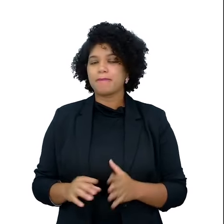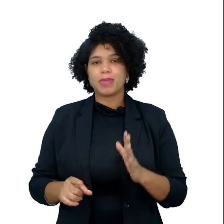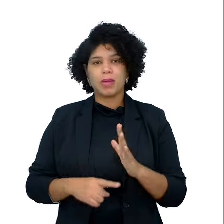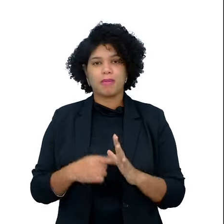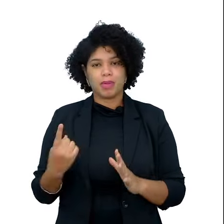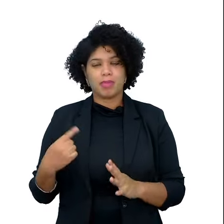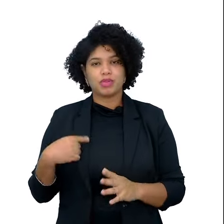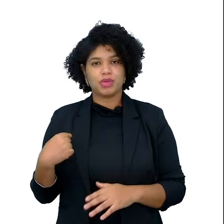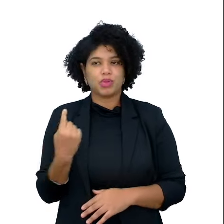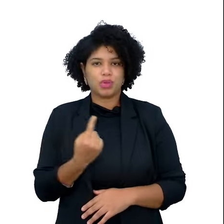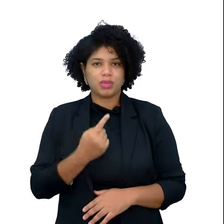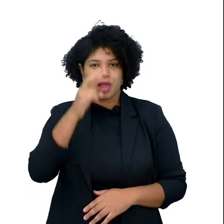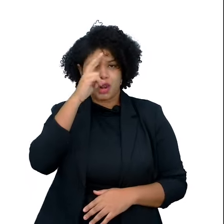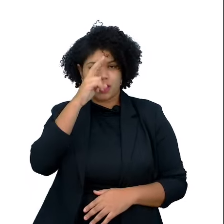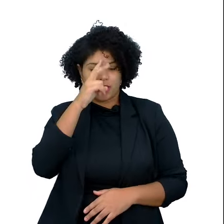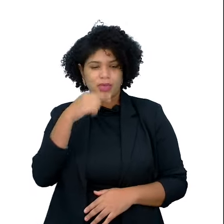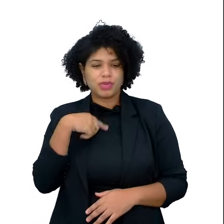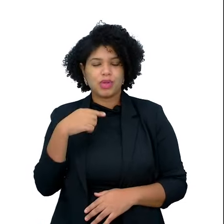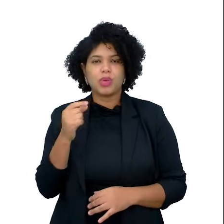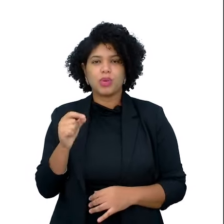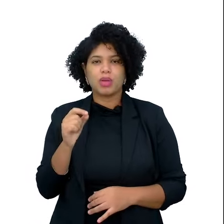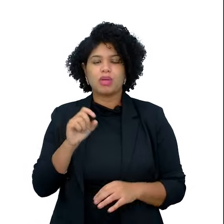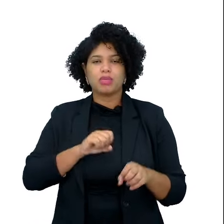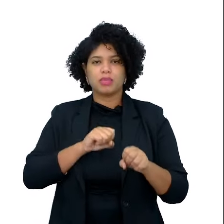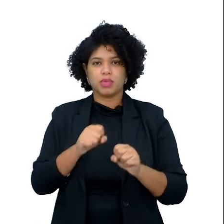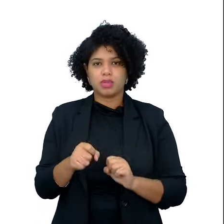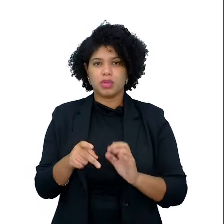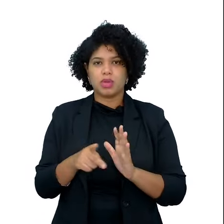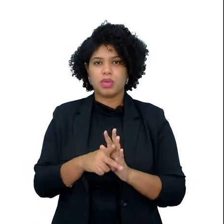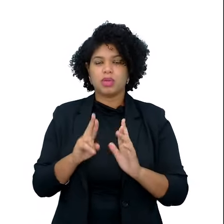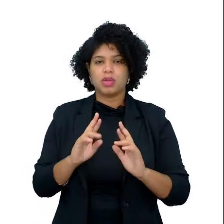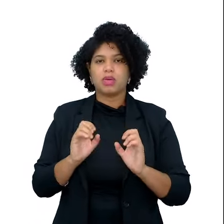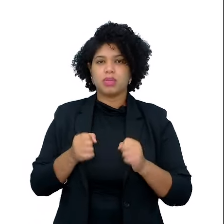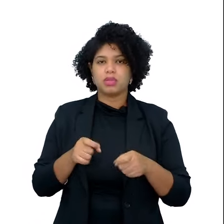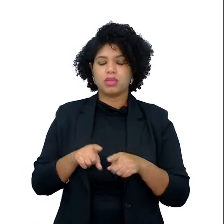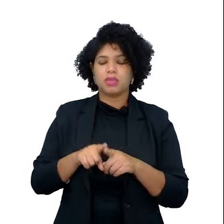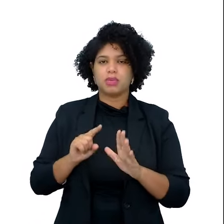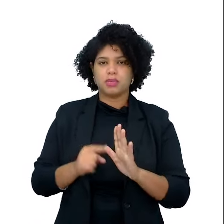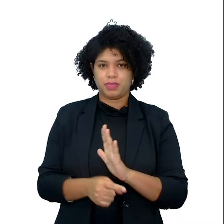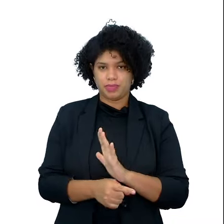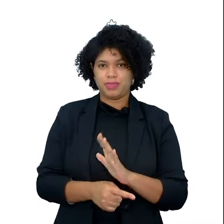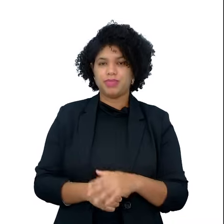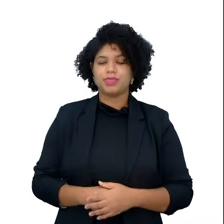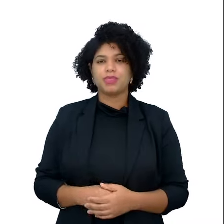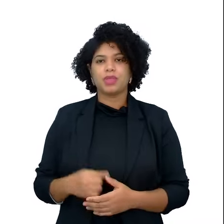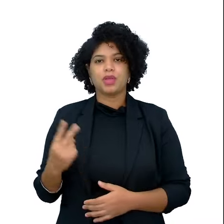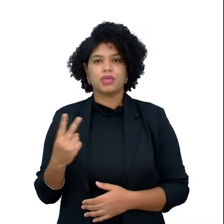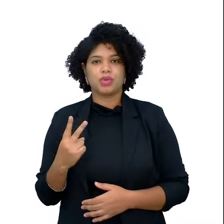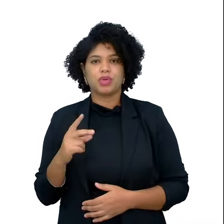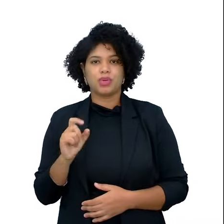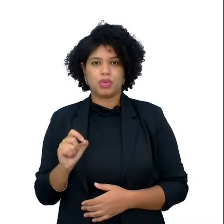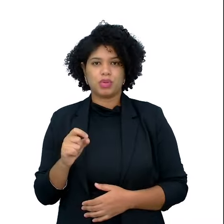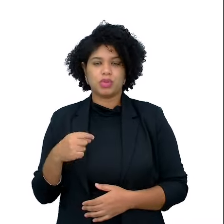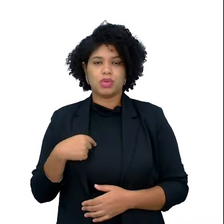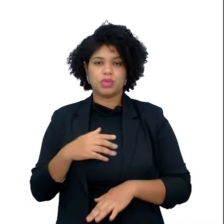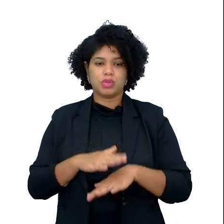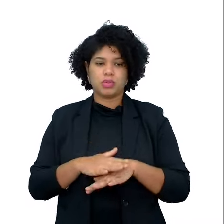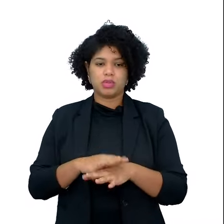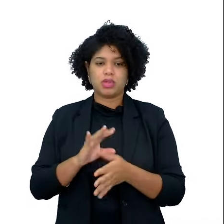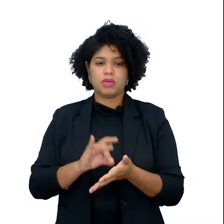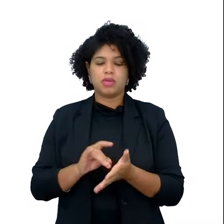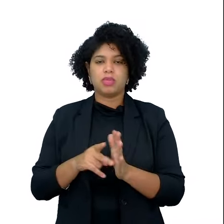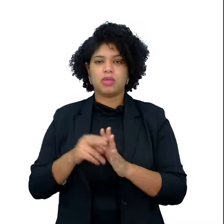vai fazer uma retomada sobre as formações do programa de recuperação e aprofundamento. Já no segundo momento, a gente vai trabalhar de fato com